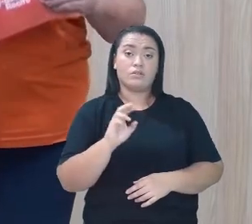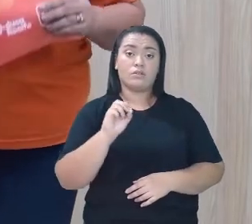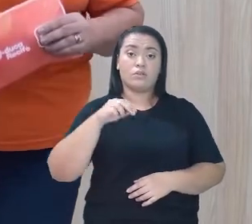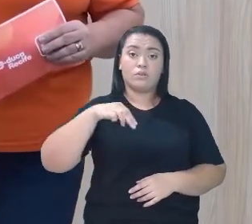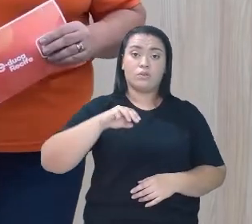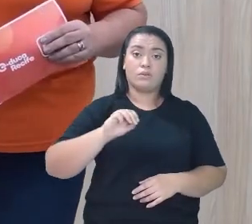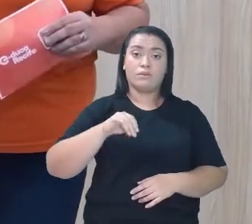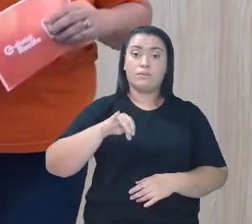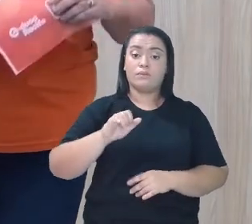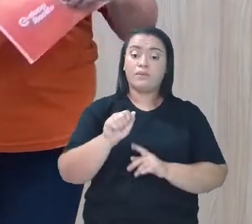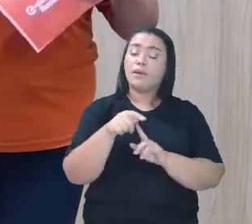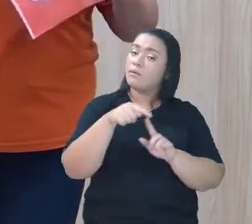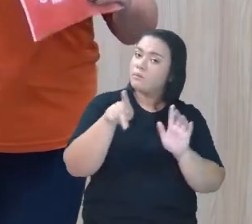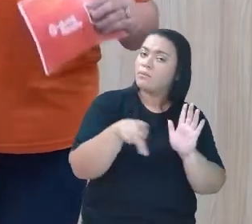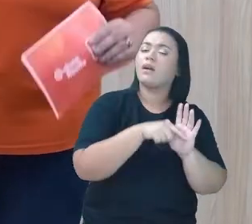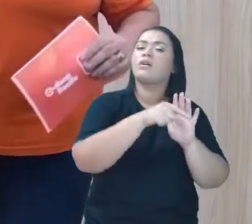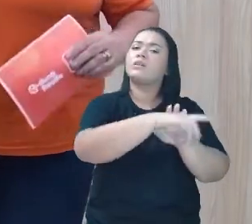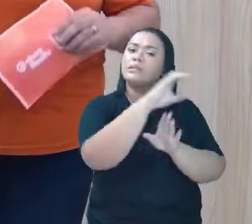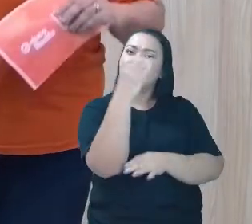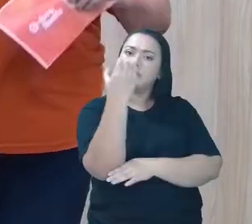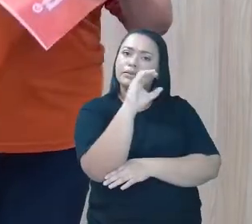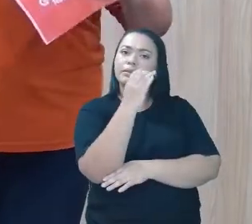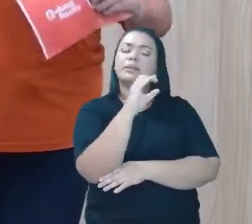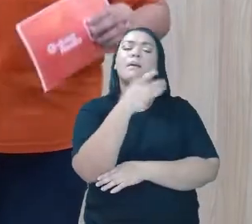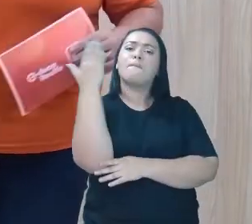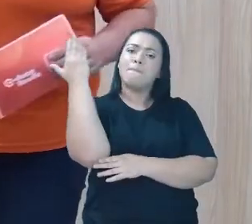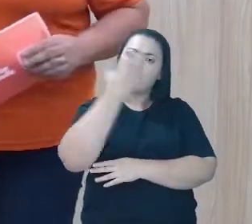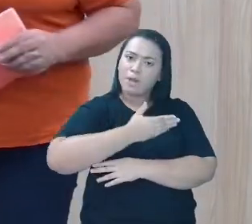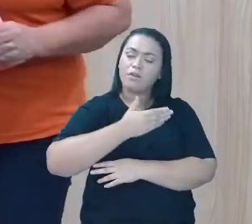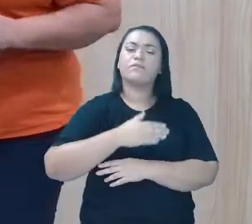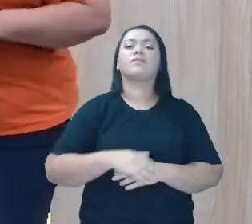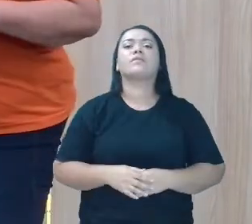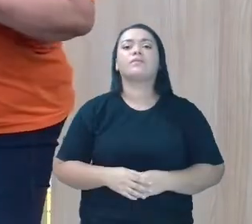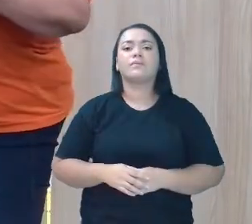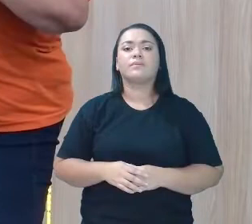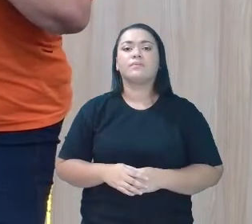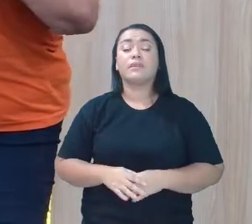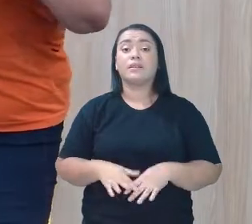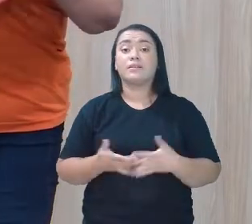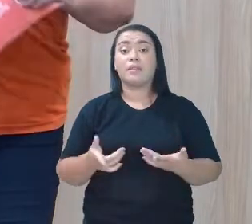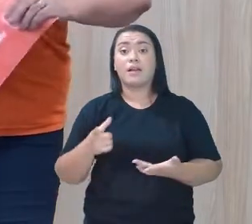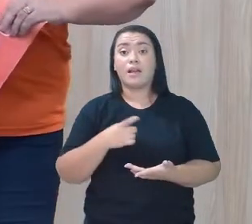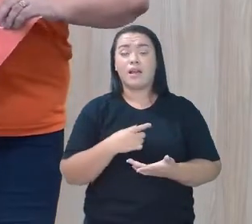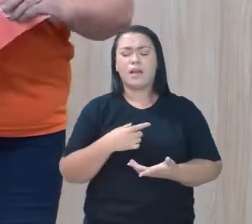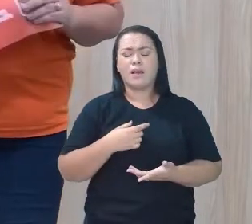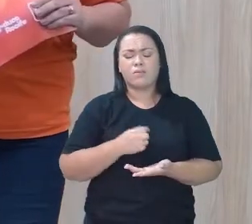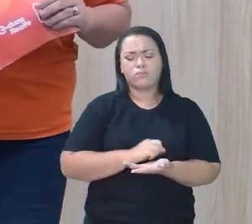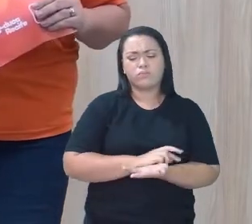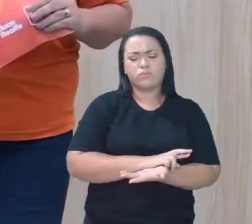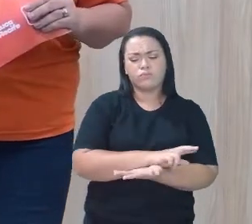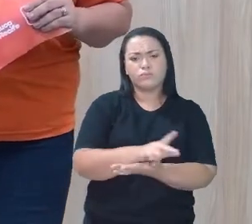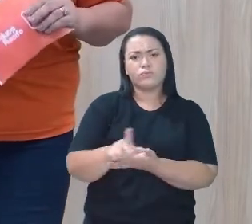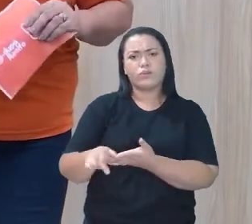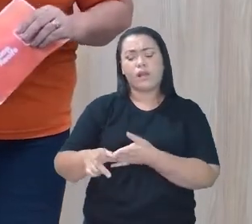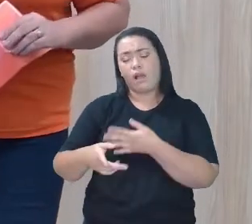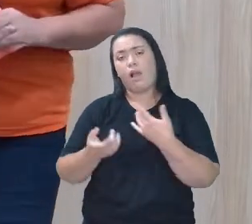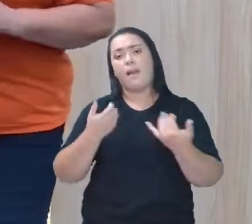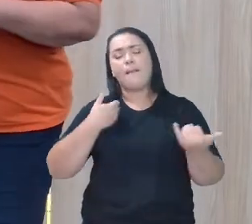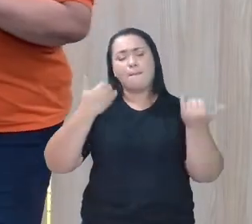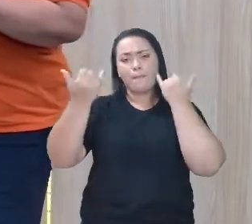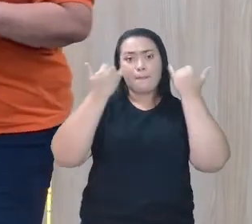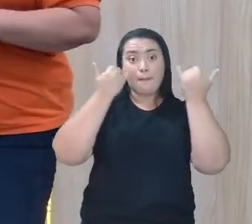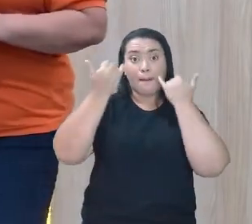uma ciência. Ela é estudada, ela é provada, não é? Então, existe aí uma série de